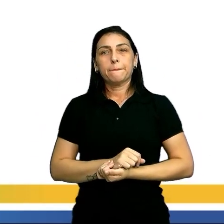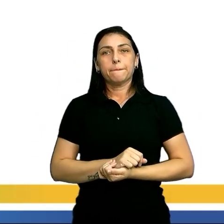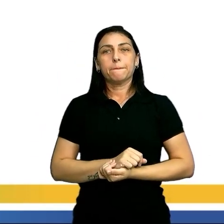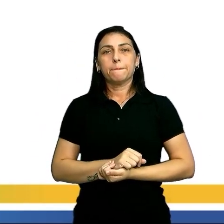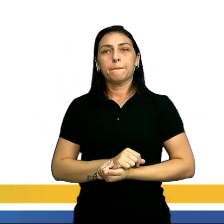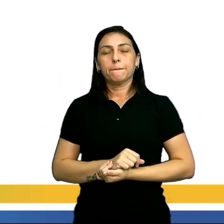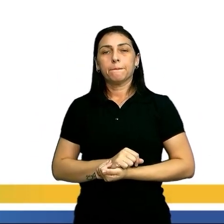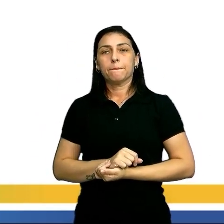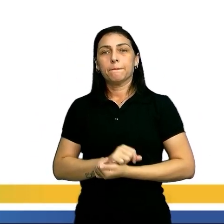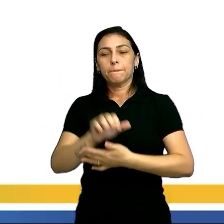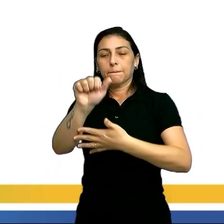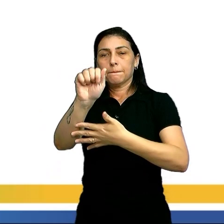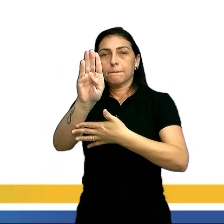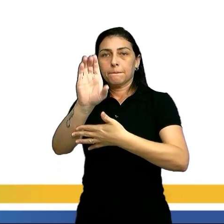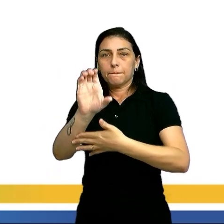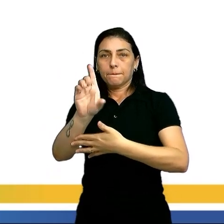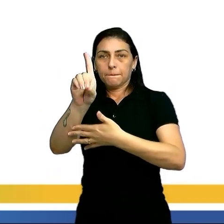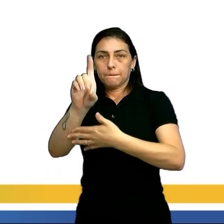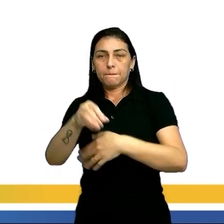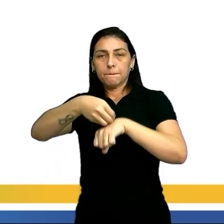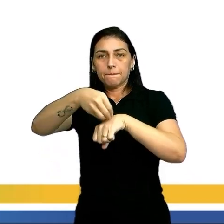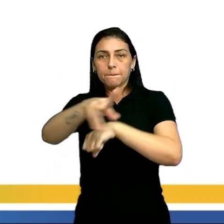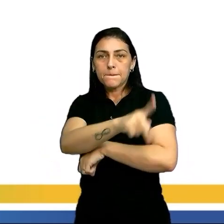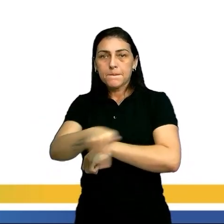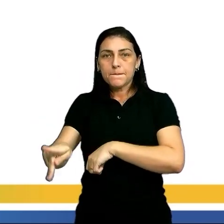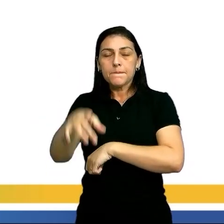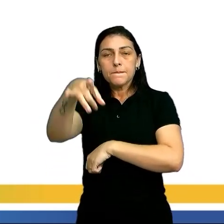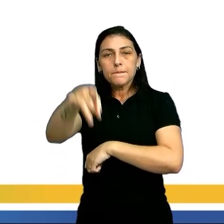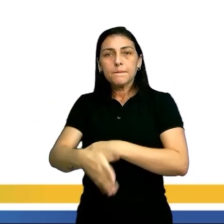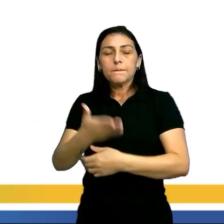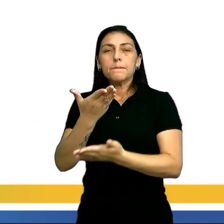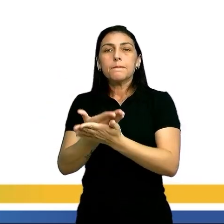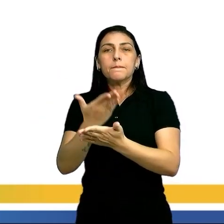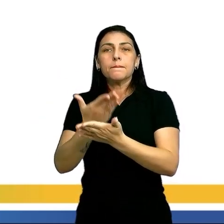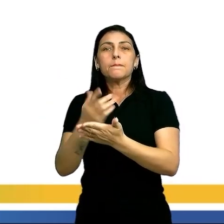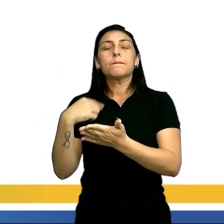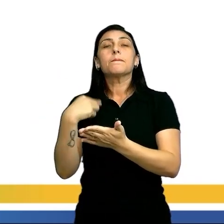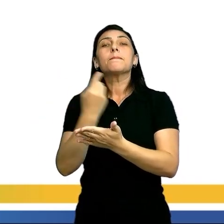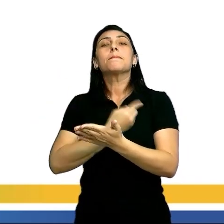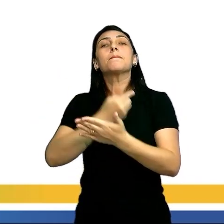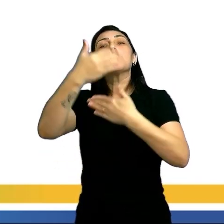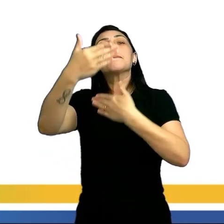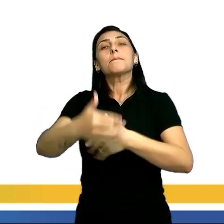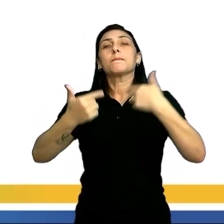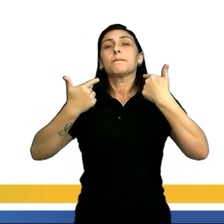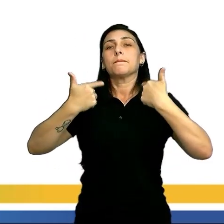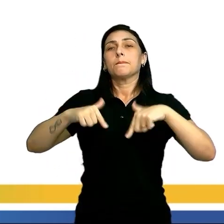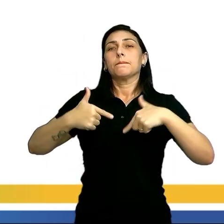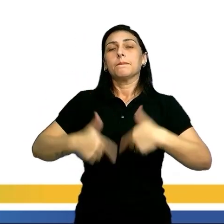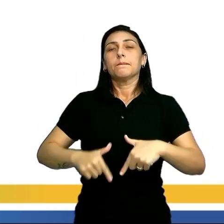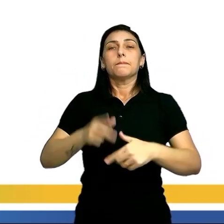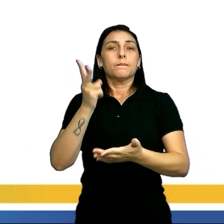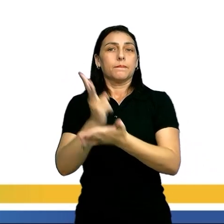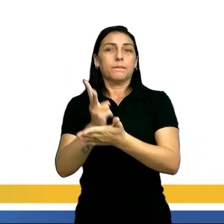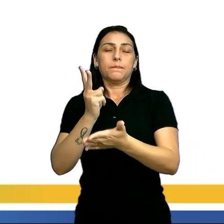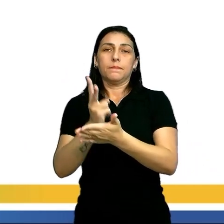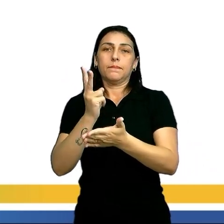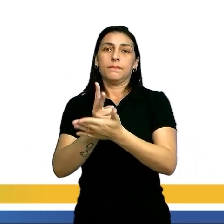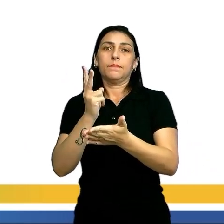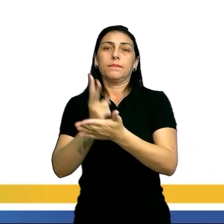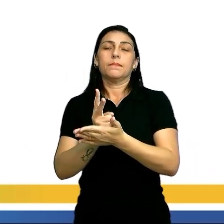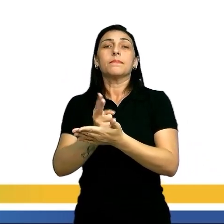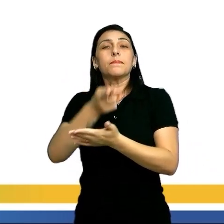Temos as alternativas. Dica do professor das últimas aulas, na nossa prova de linguagens, sempre a